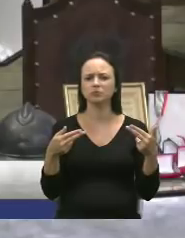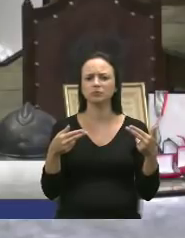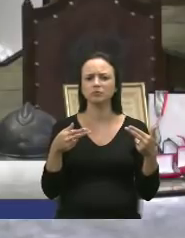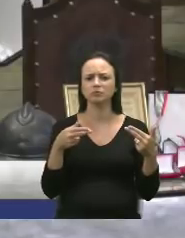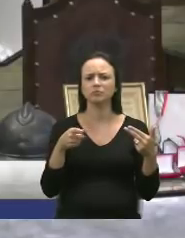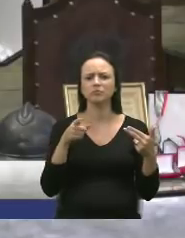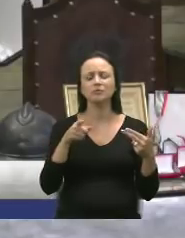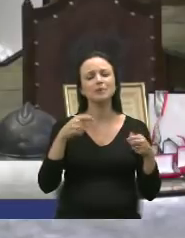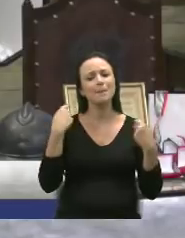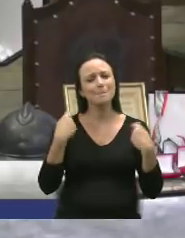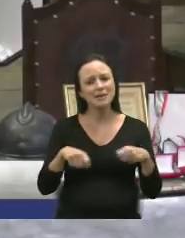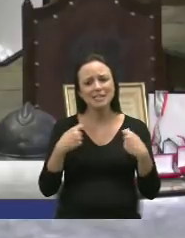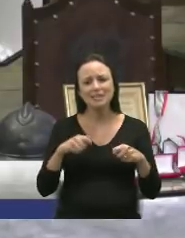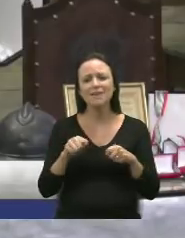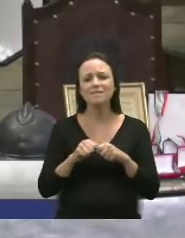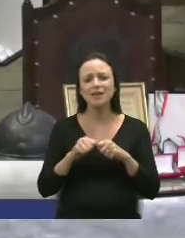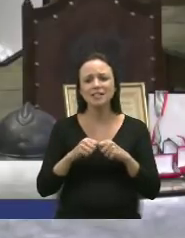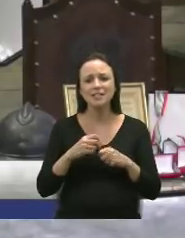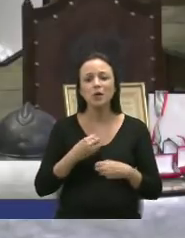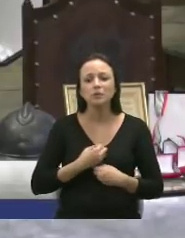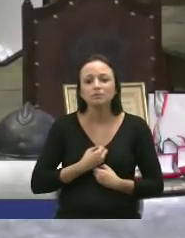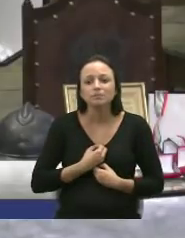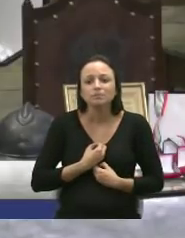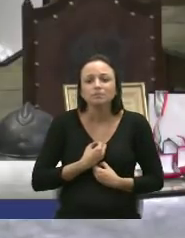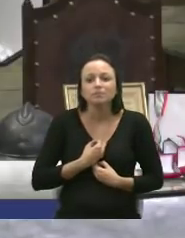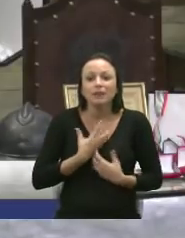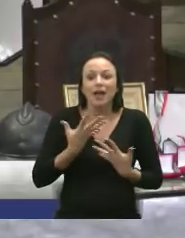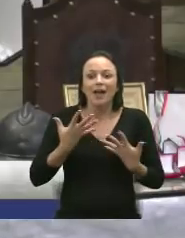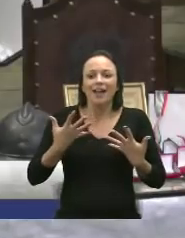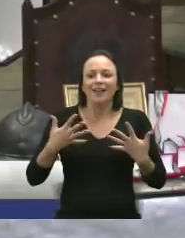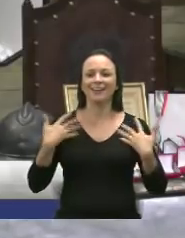de despertar o entusiasmo.